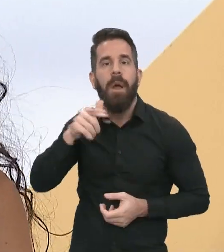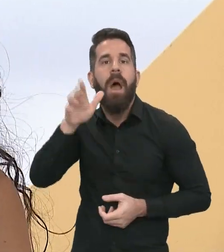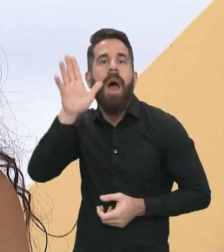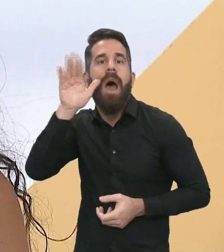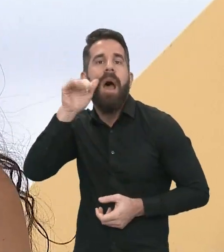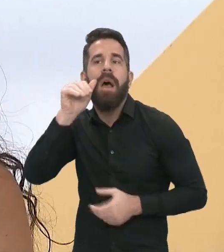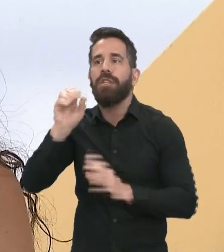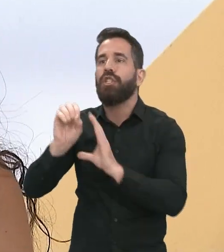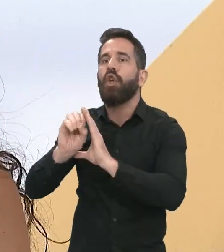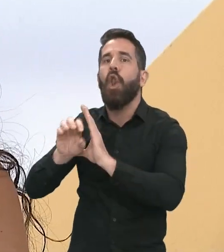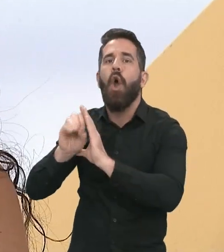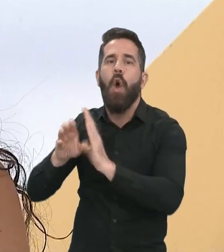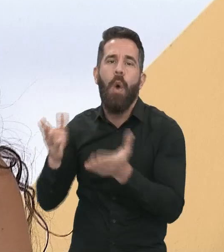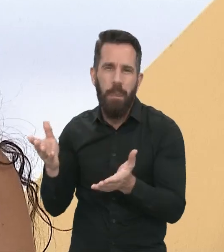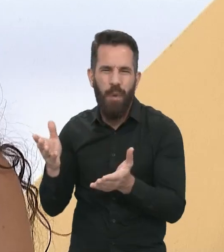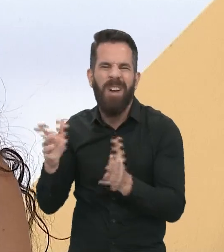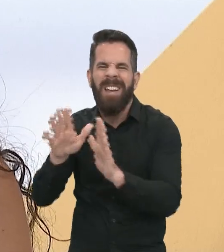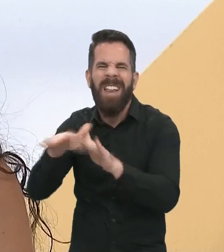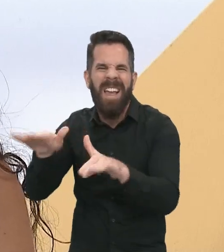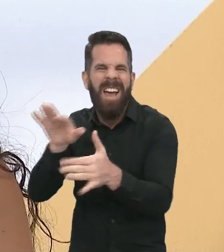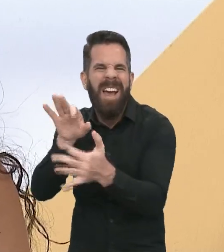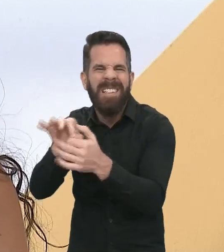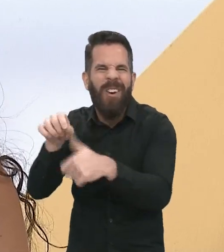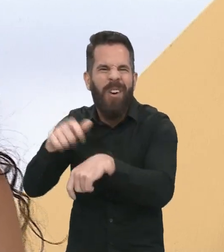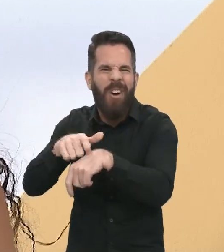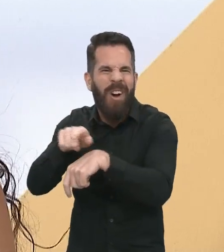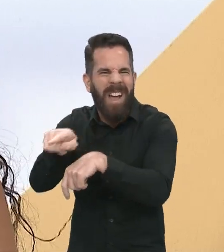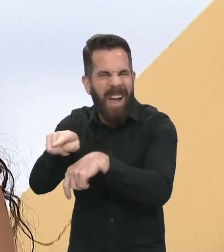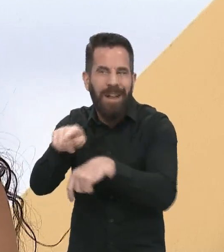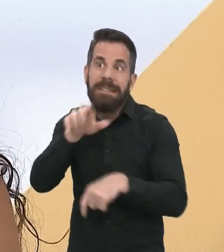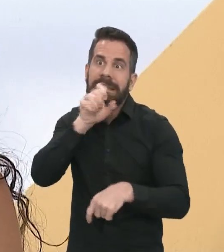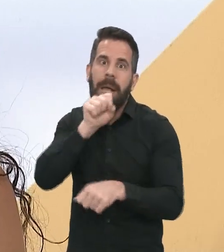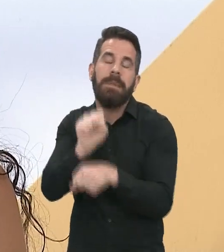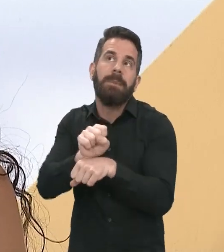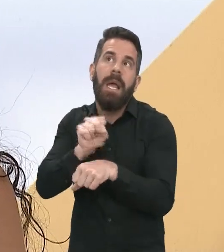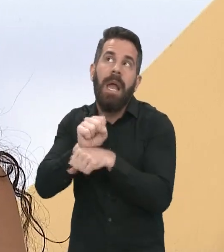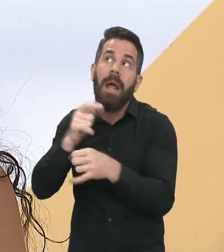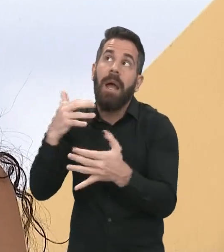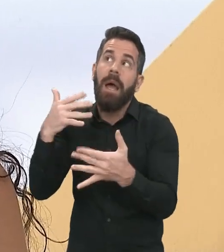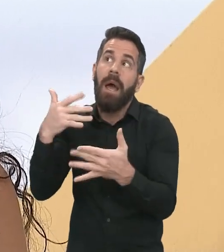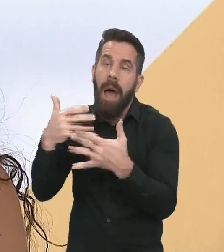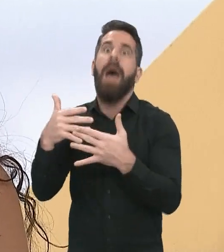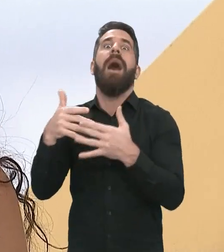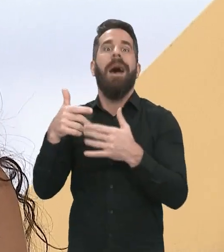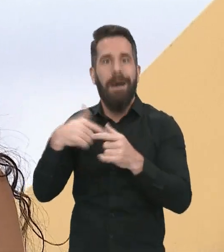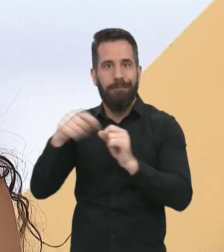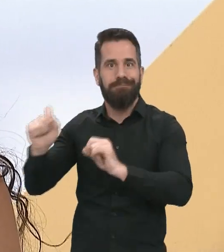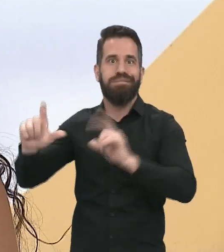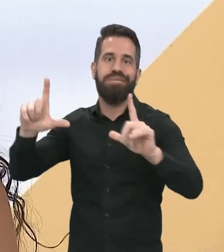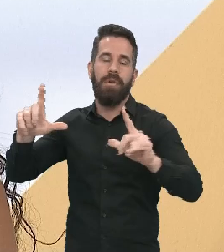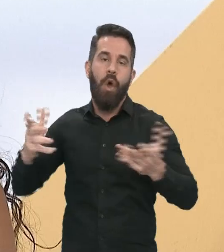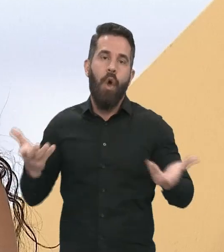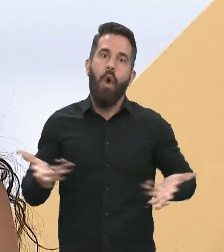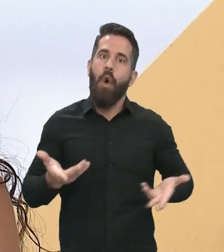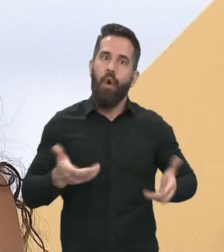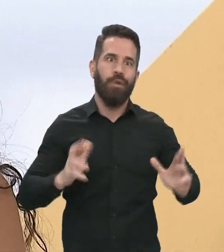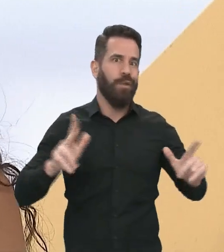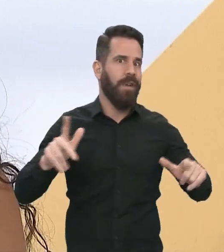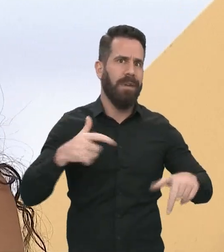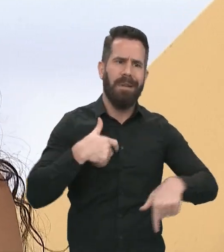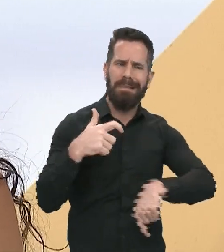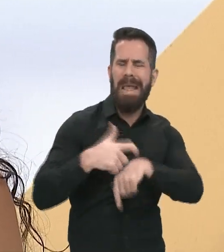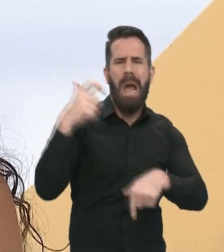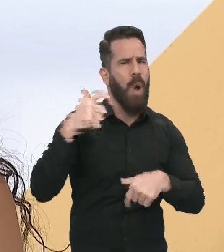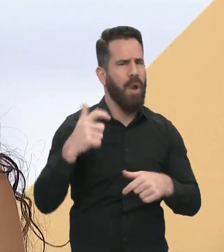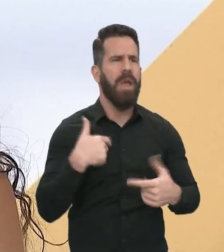que passava. Então, esse uso ele se modificou muito. E os dispositivos se modificaram também. O acesso